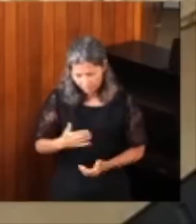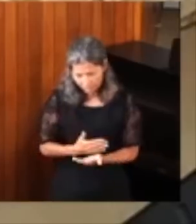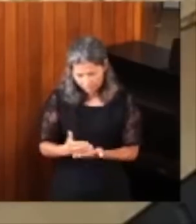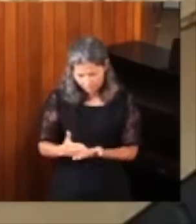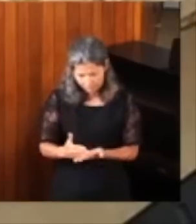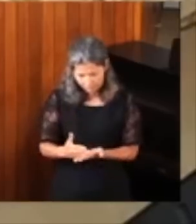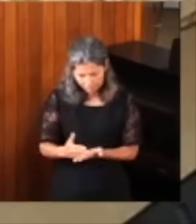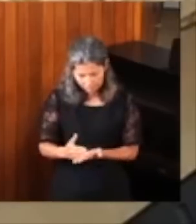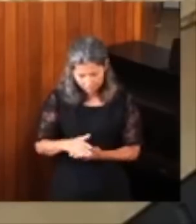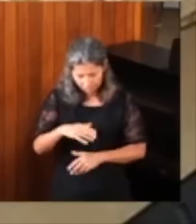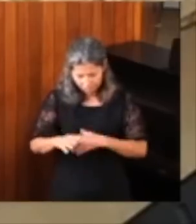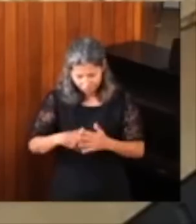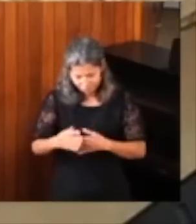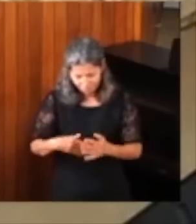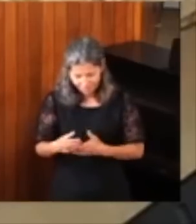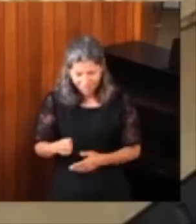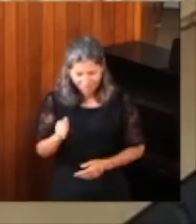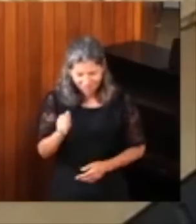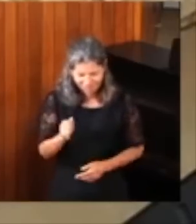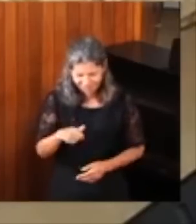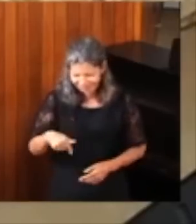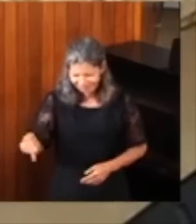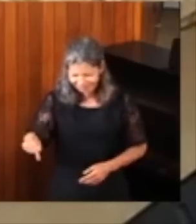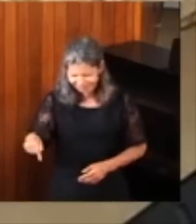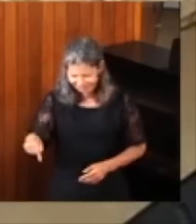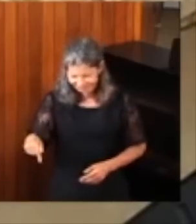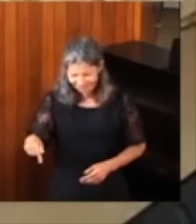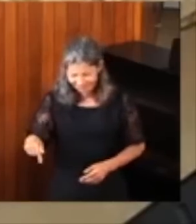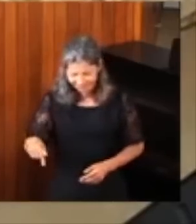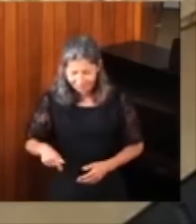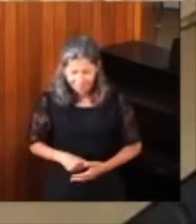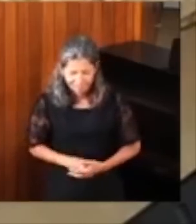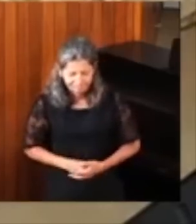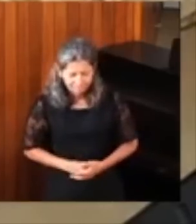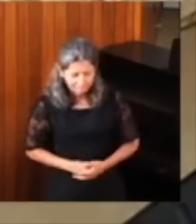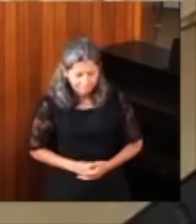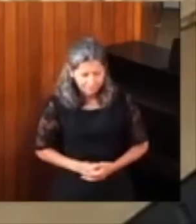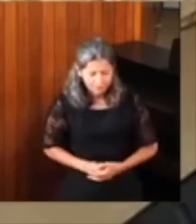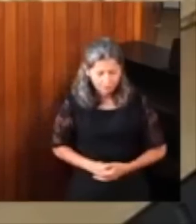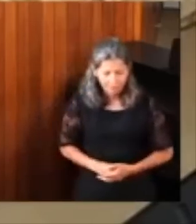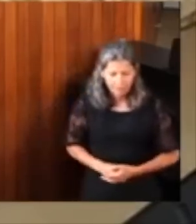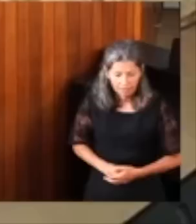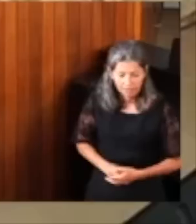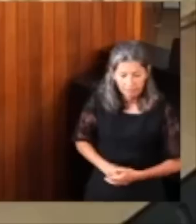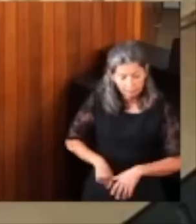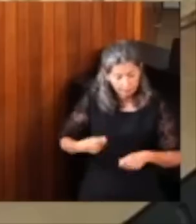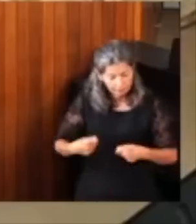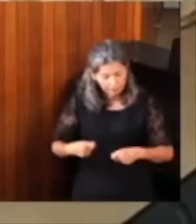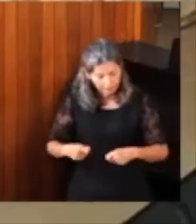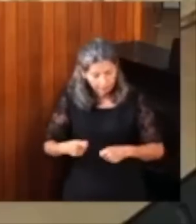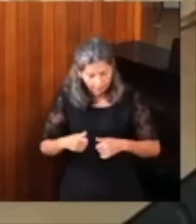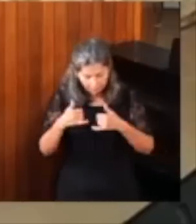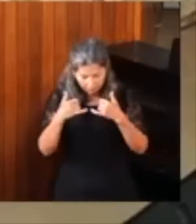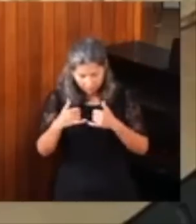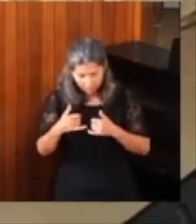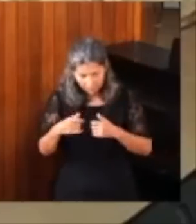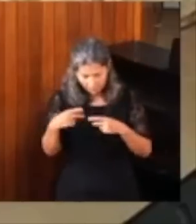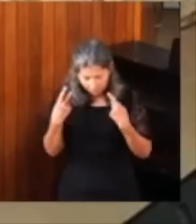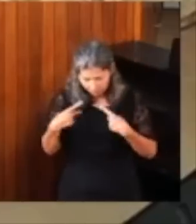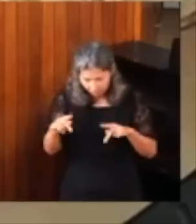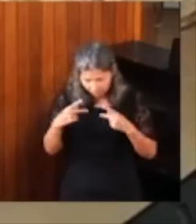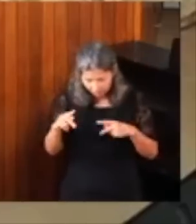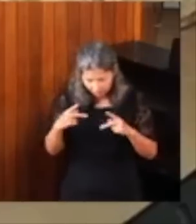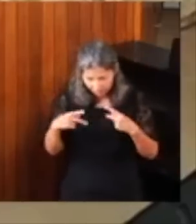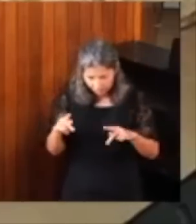me disseram, é necessário que você ainda profetize a respeito de muitos povos, nações,